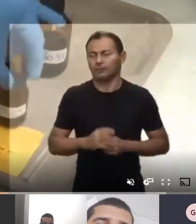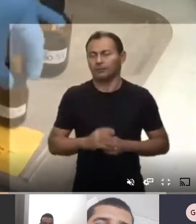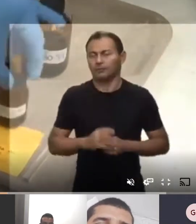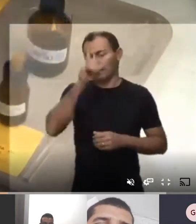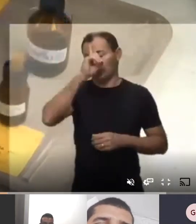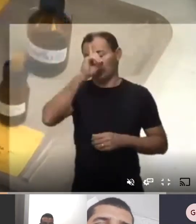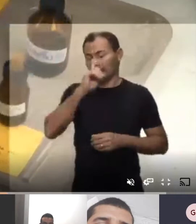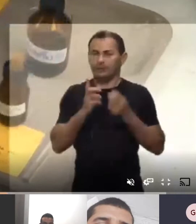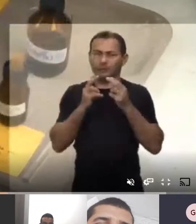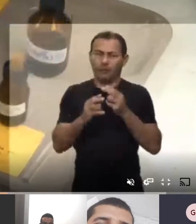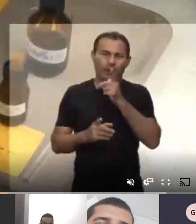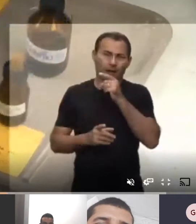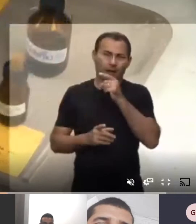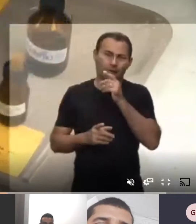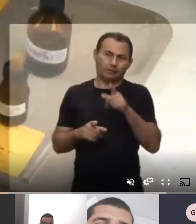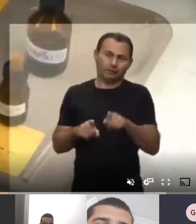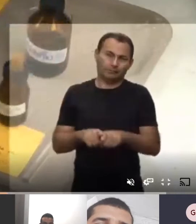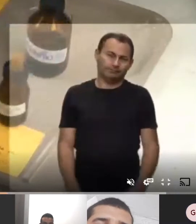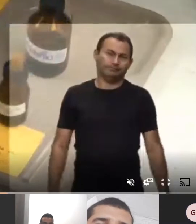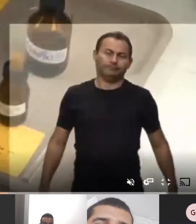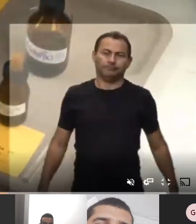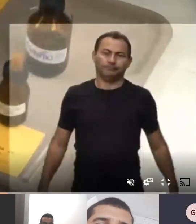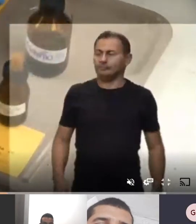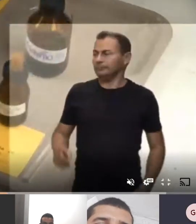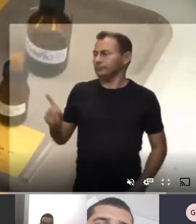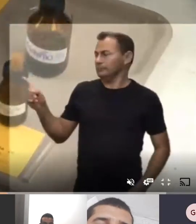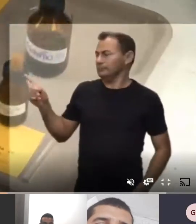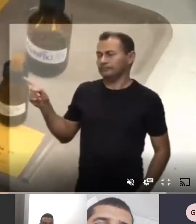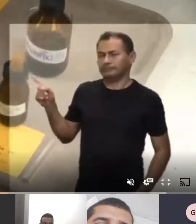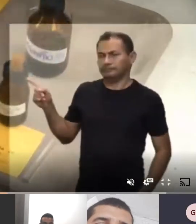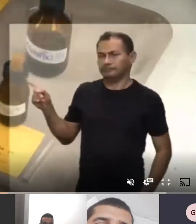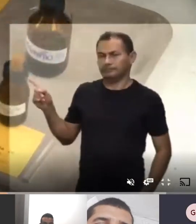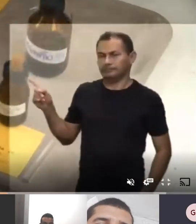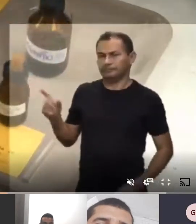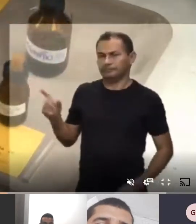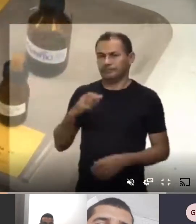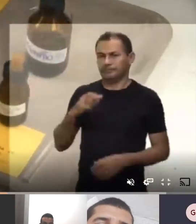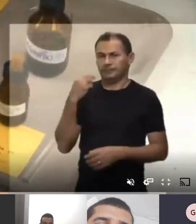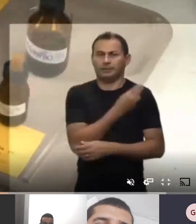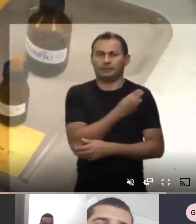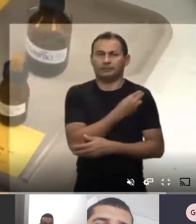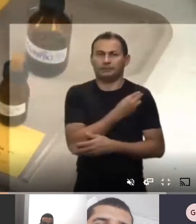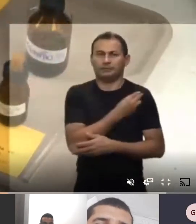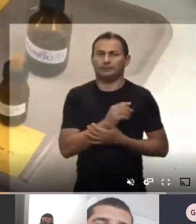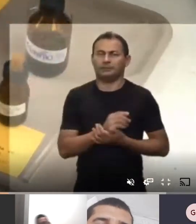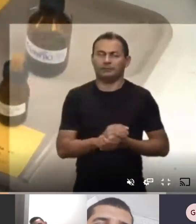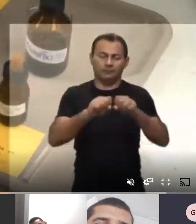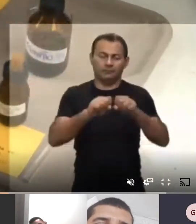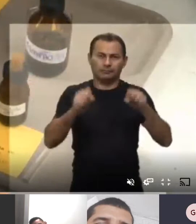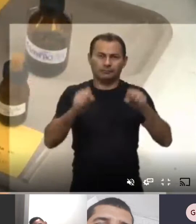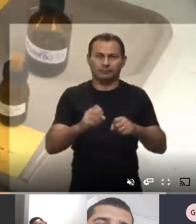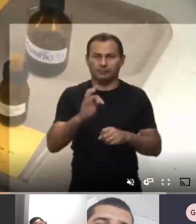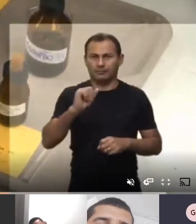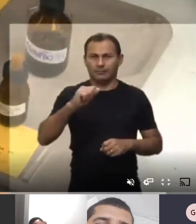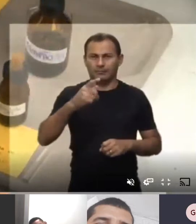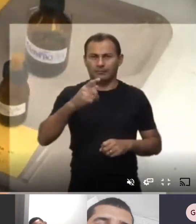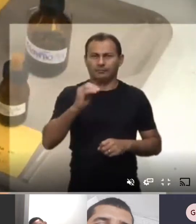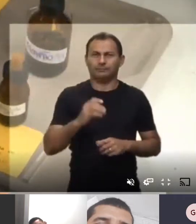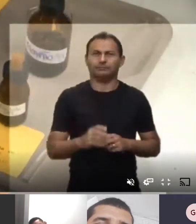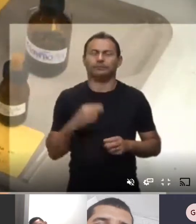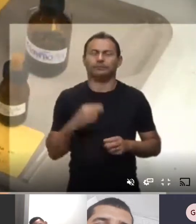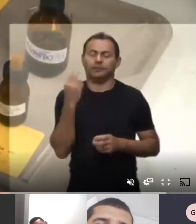Um pouco um amarelo mais claro. E agora a gente vai utilizar nossas soluções, no caso aí primeiro